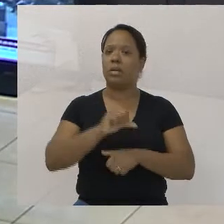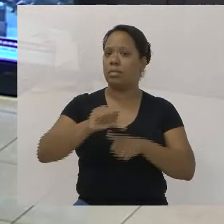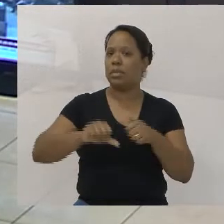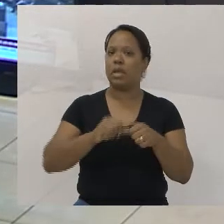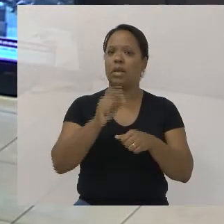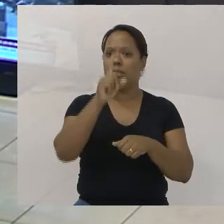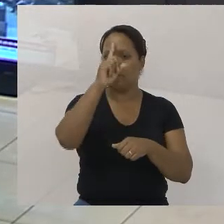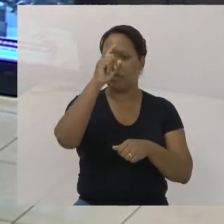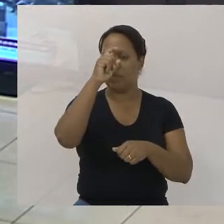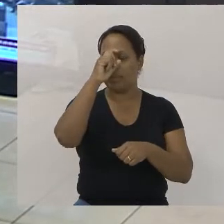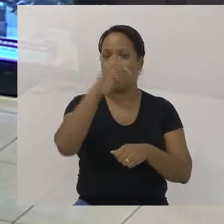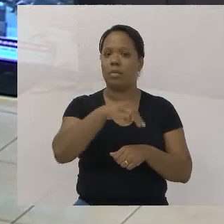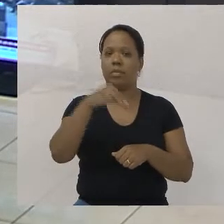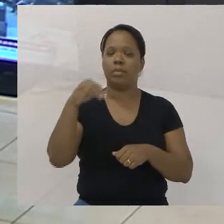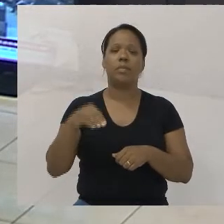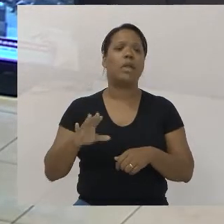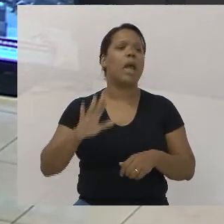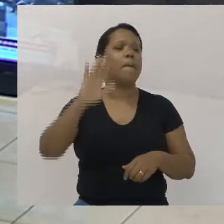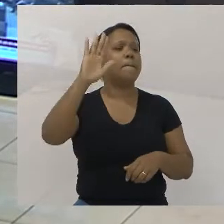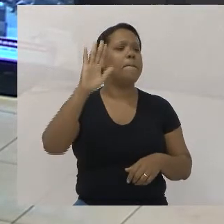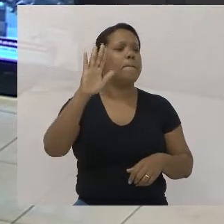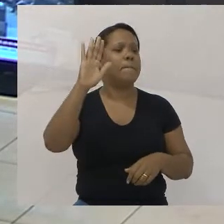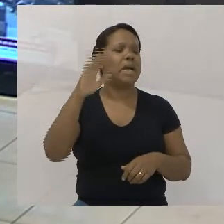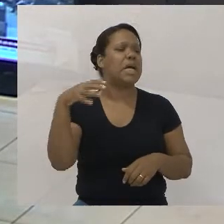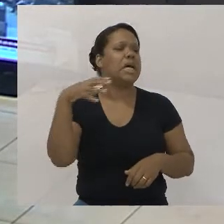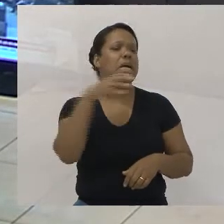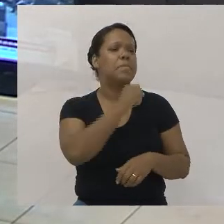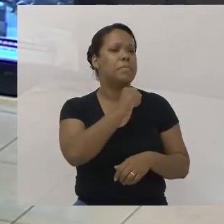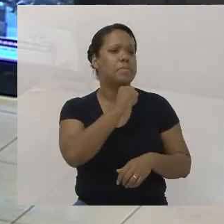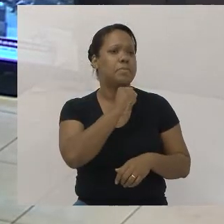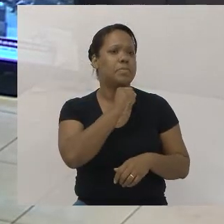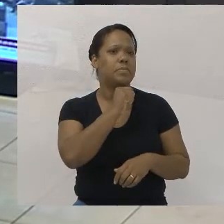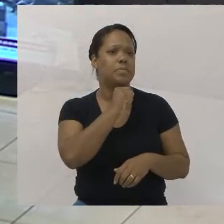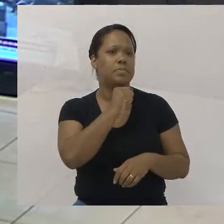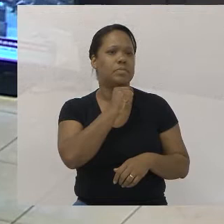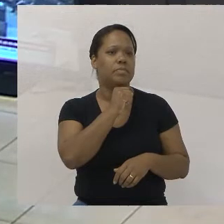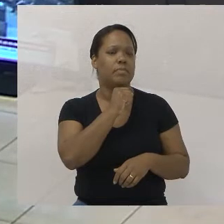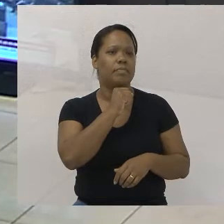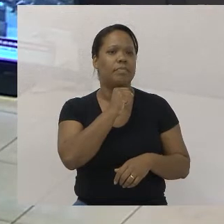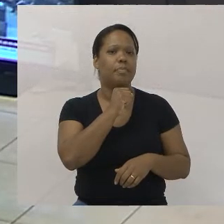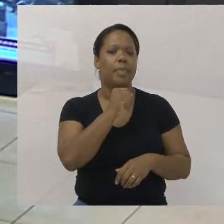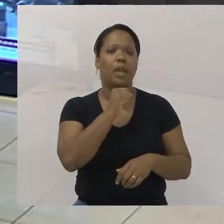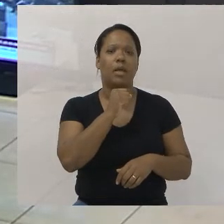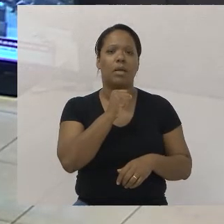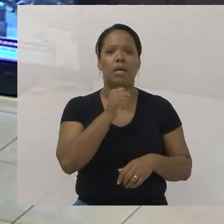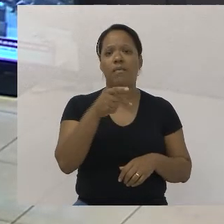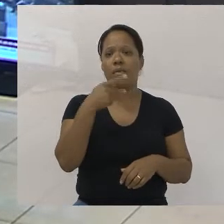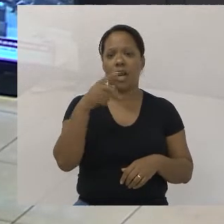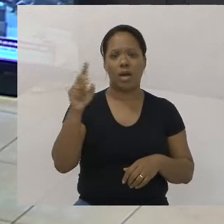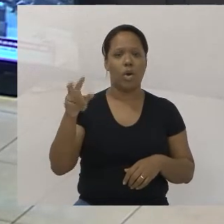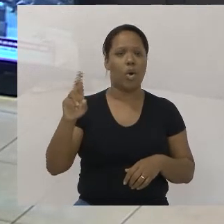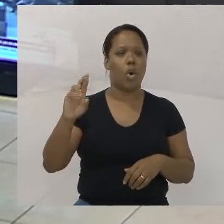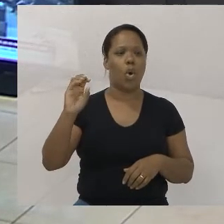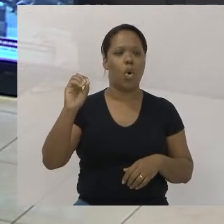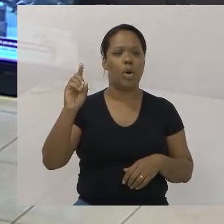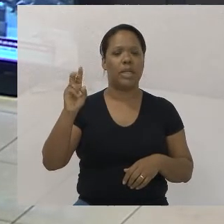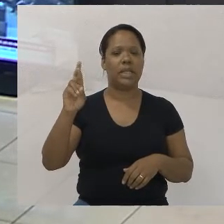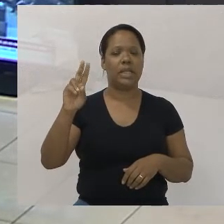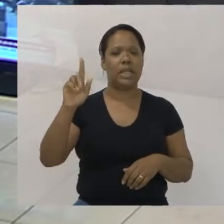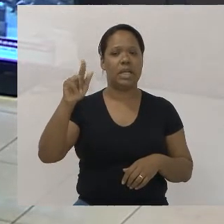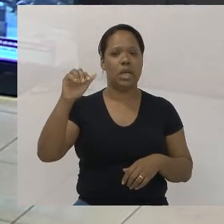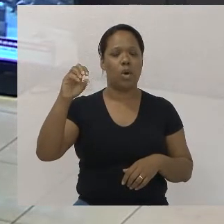senhor o vereador paulinho foi bem rapidamente mesmo eu vou colaborar aqui com a fala do vereador rodrigo